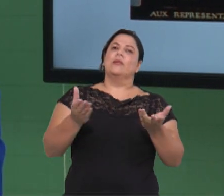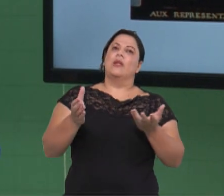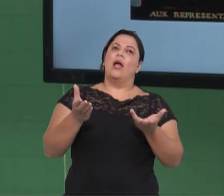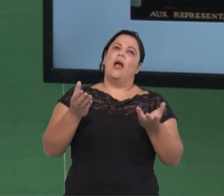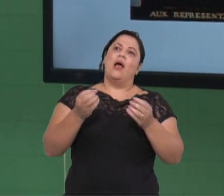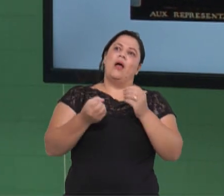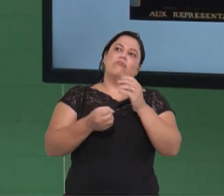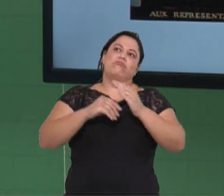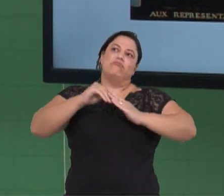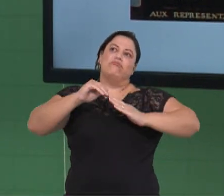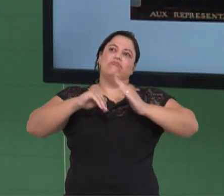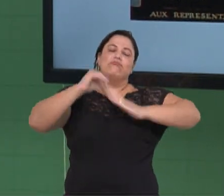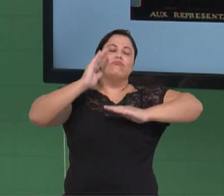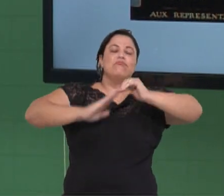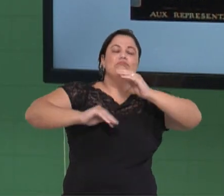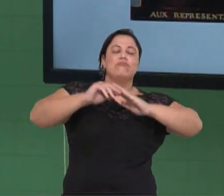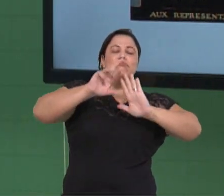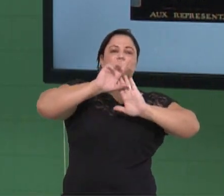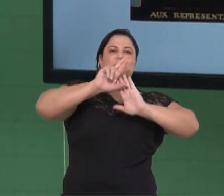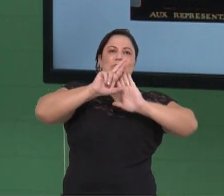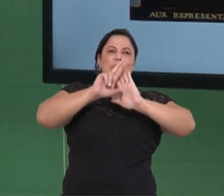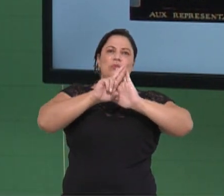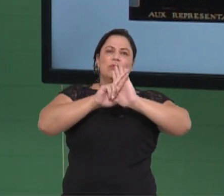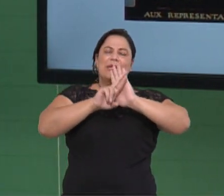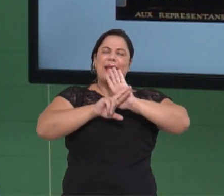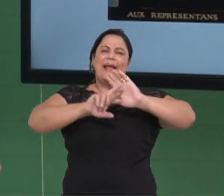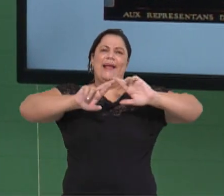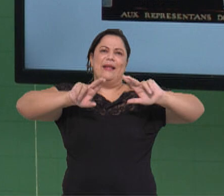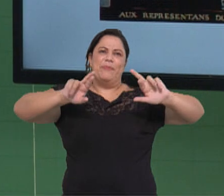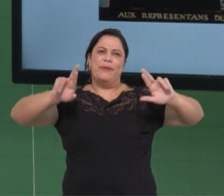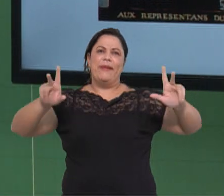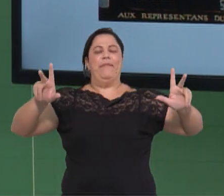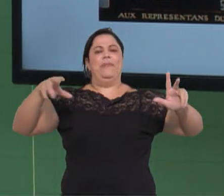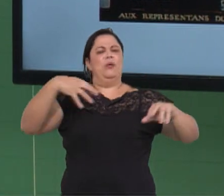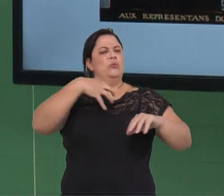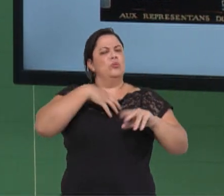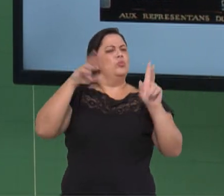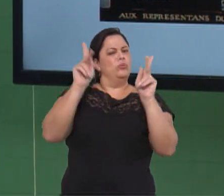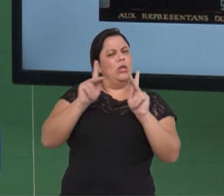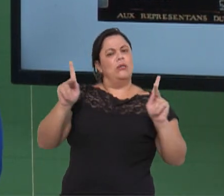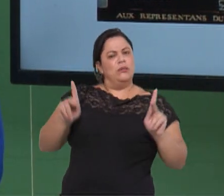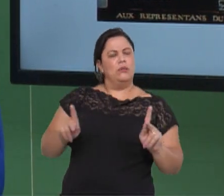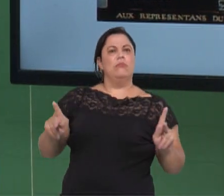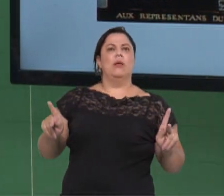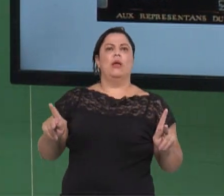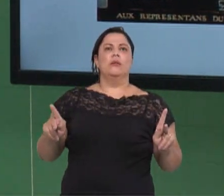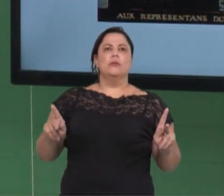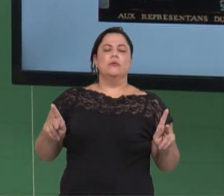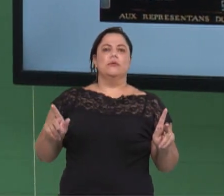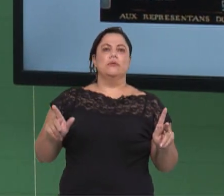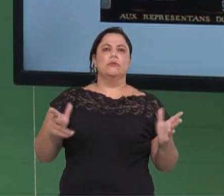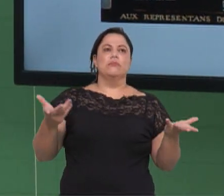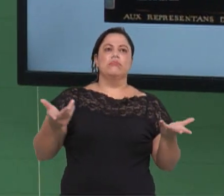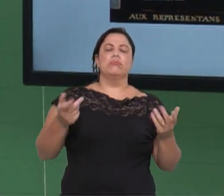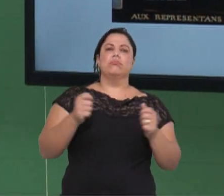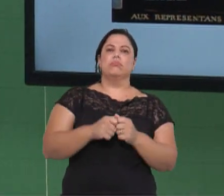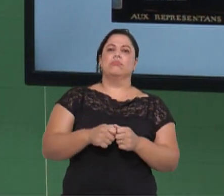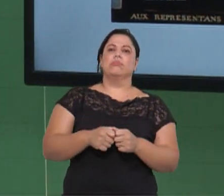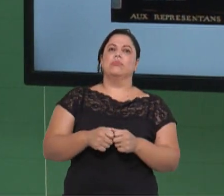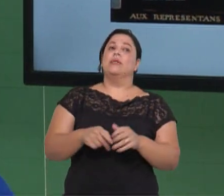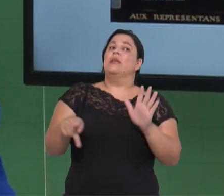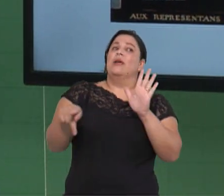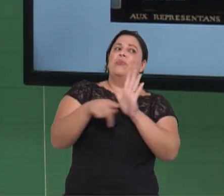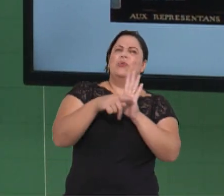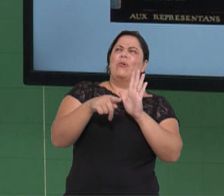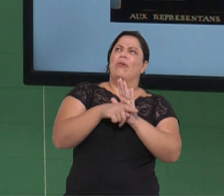um ideário humano, que, como eu falei na aula anterior, algo que se tornou o embrião dos direitos humanos